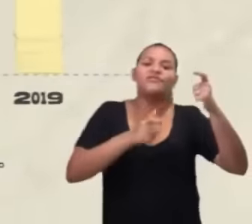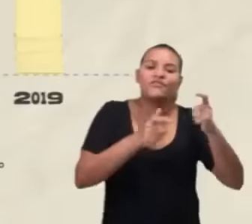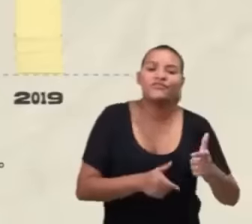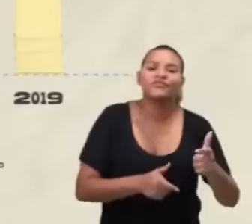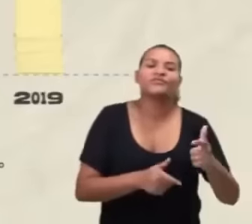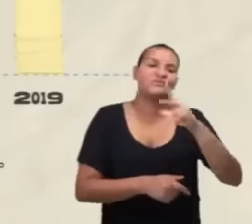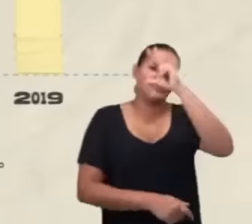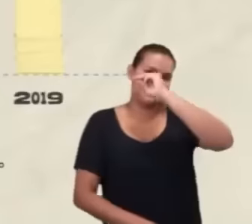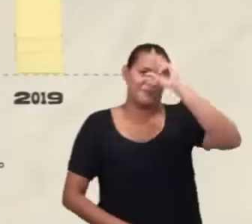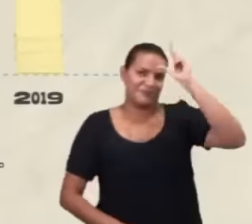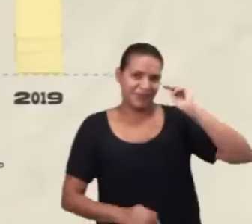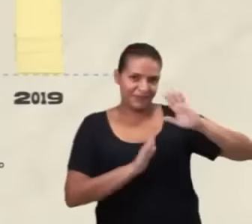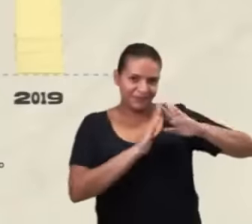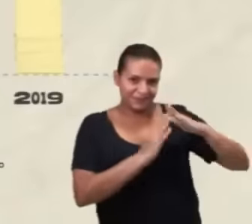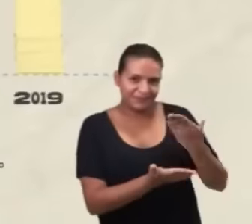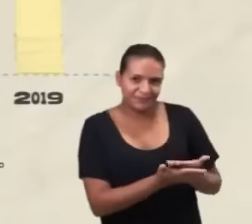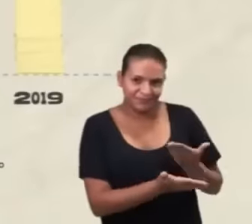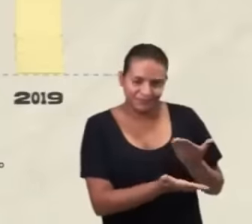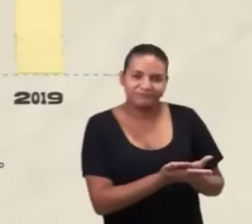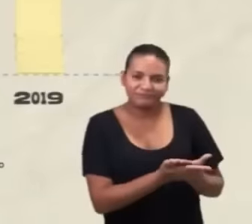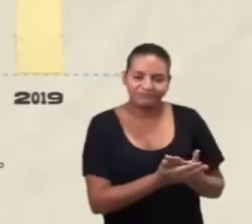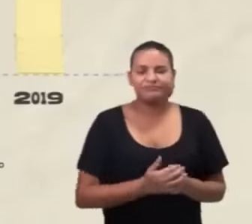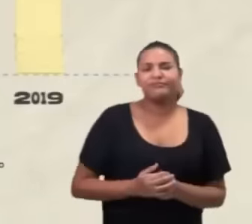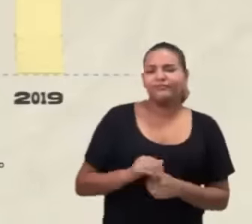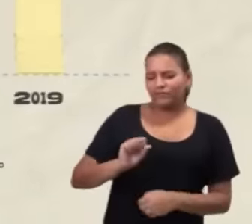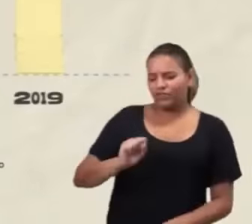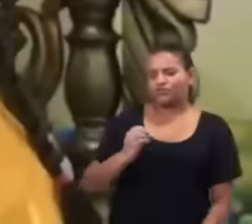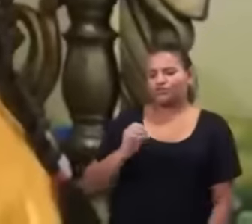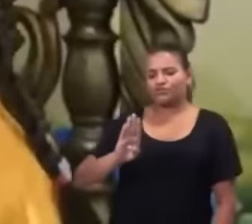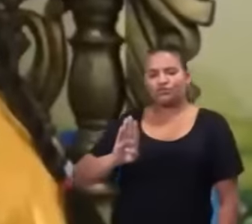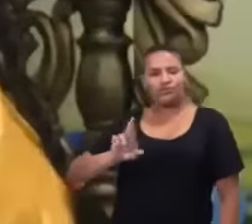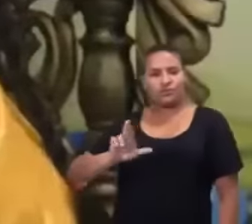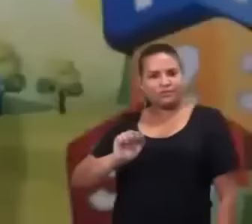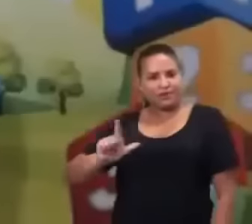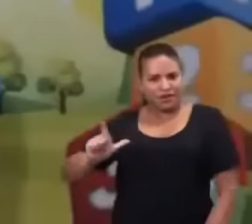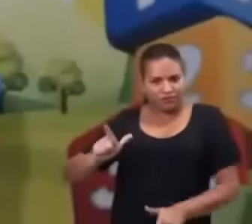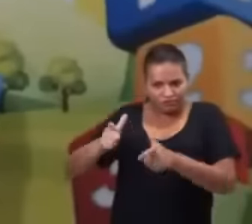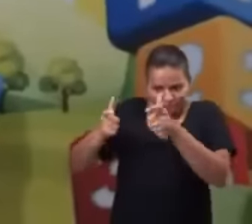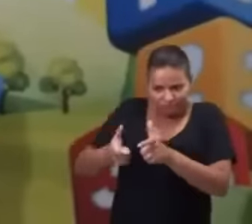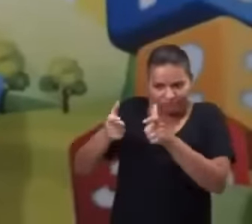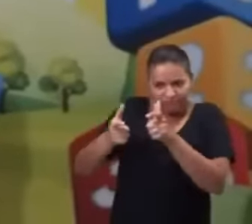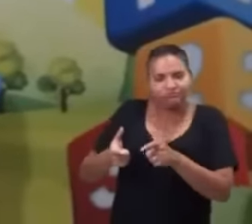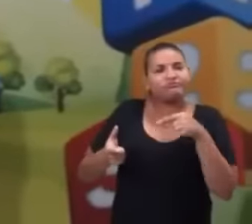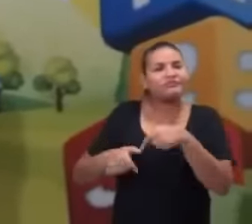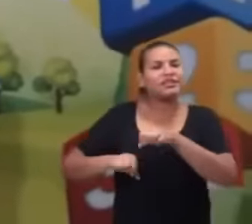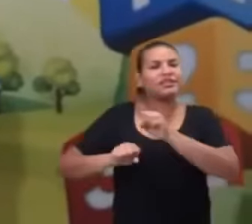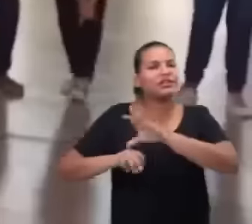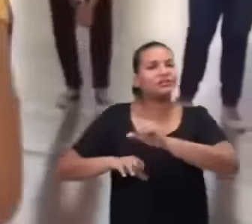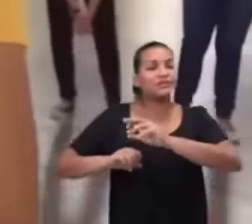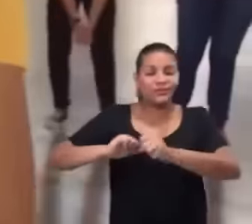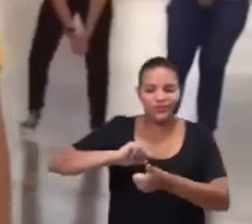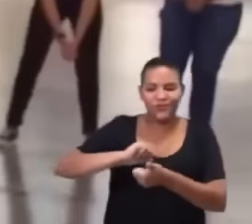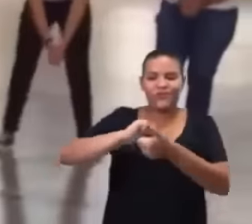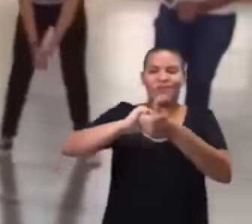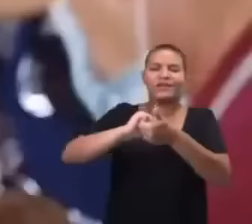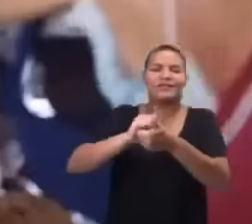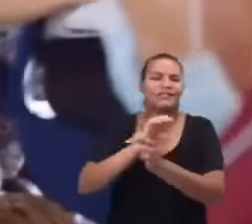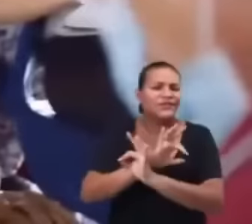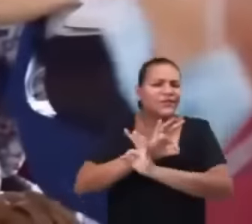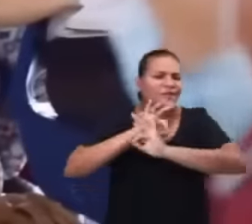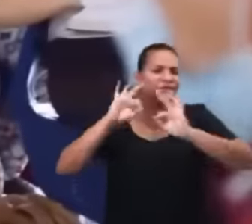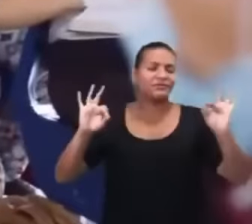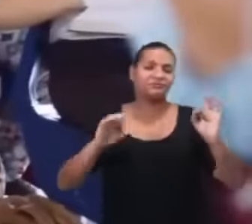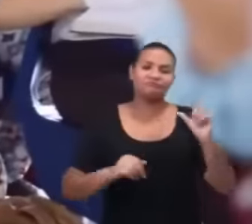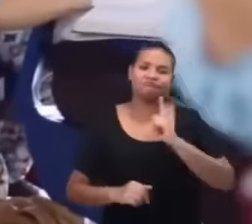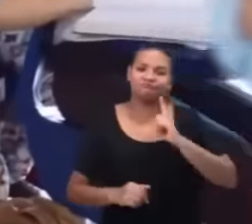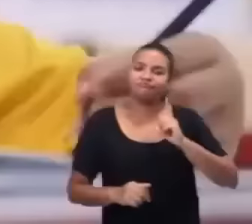100 mil habitantes. Não é exagero dizer que Sobral é um verdadeiro retrato da educação de qualidade no Brasil. Os excelentes resultados são fruto de